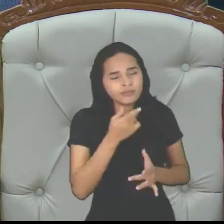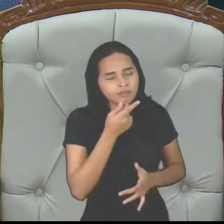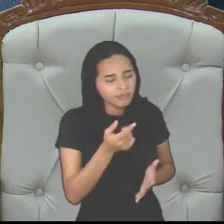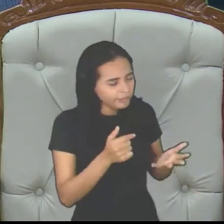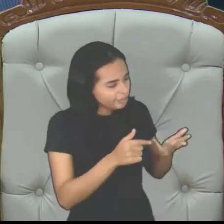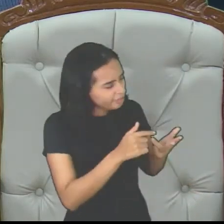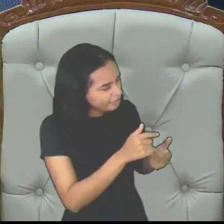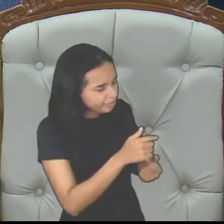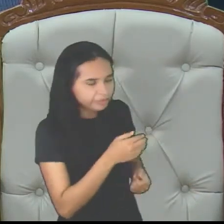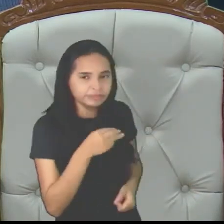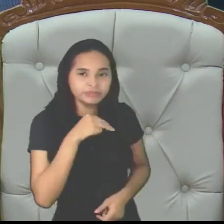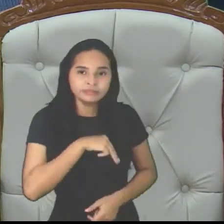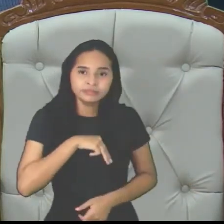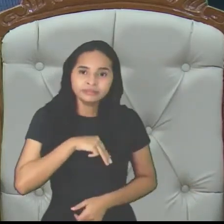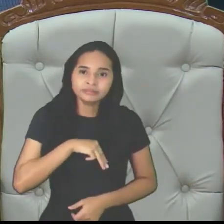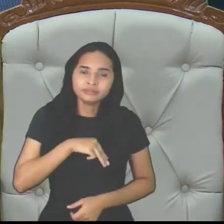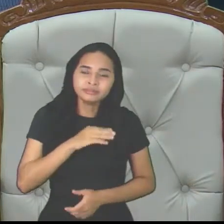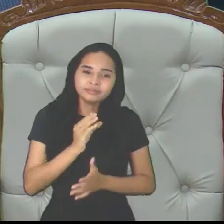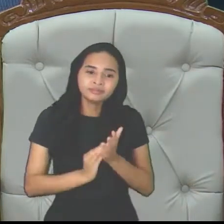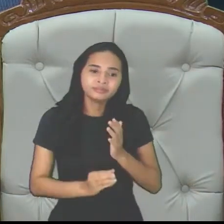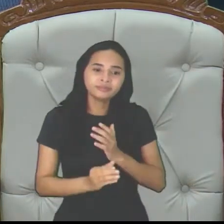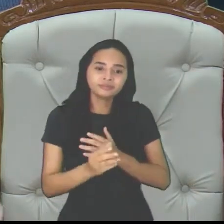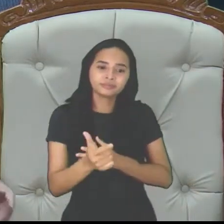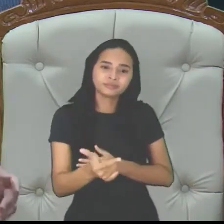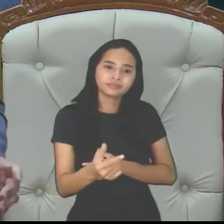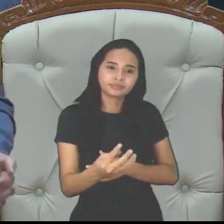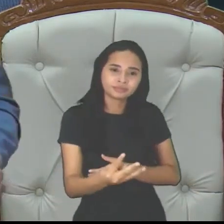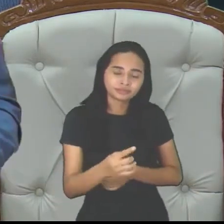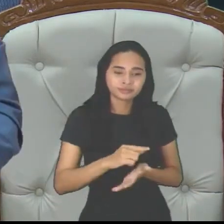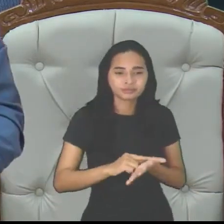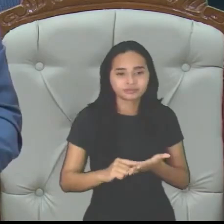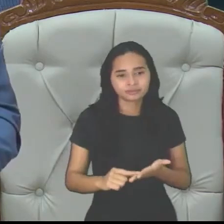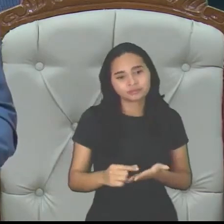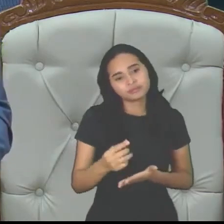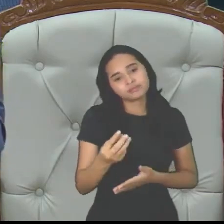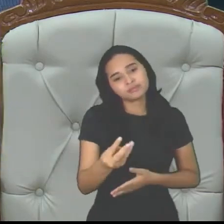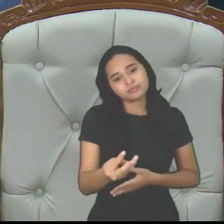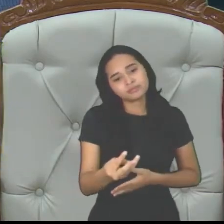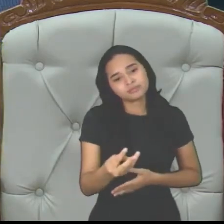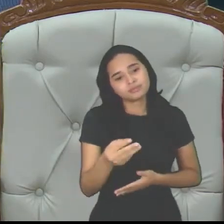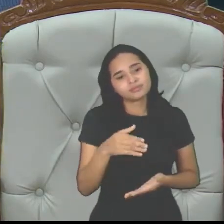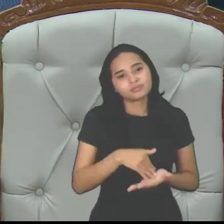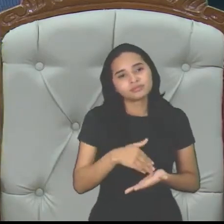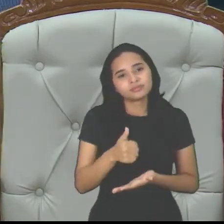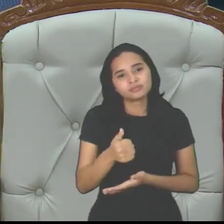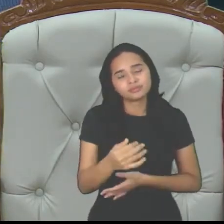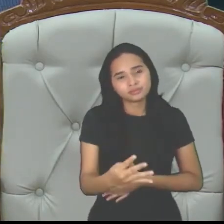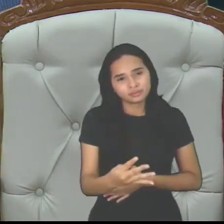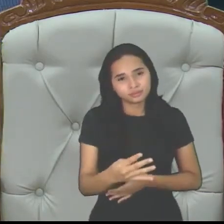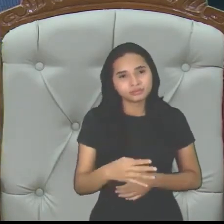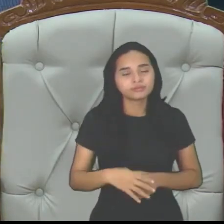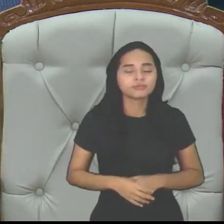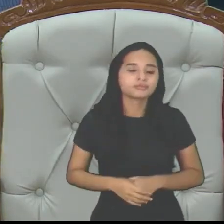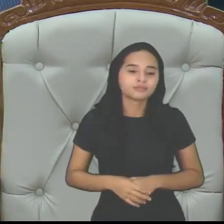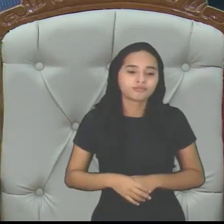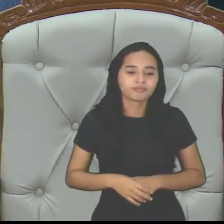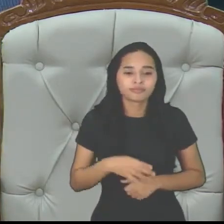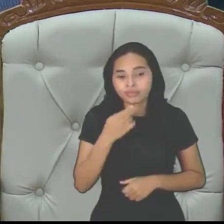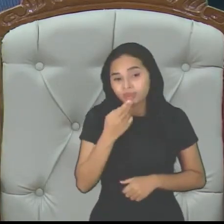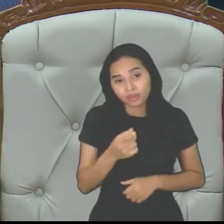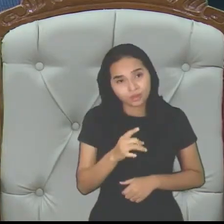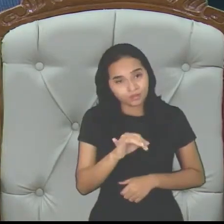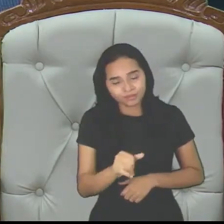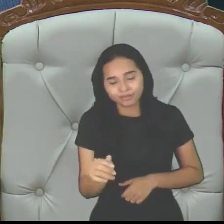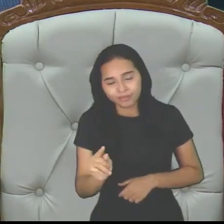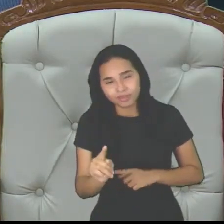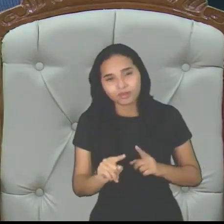sinais. Mateus, capítulo 24, versículo 3 ao 14. Ele não disse o dia, mas